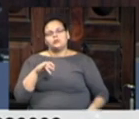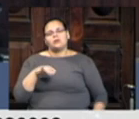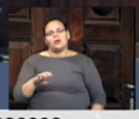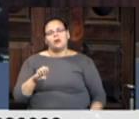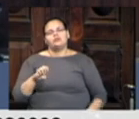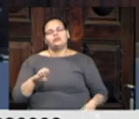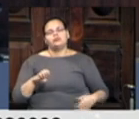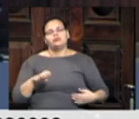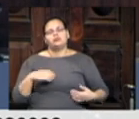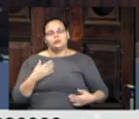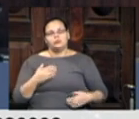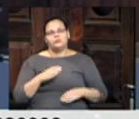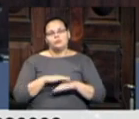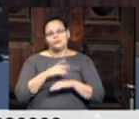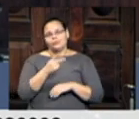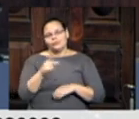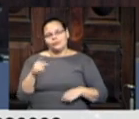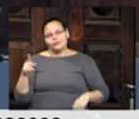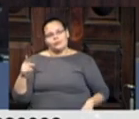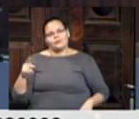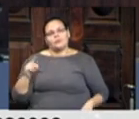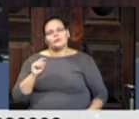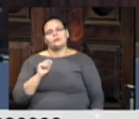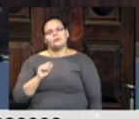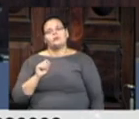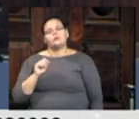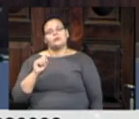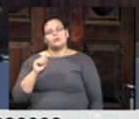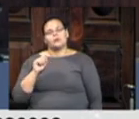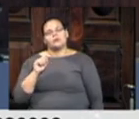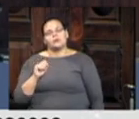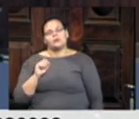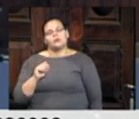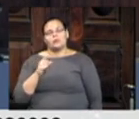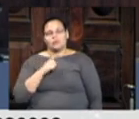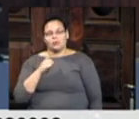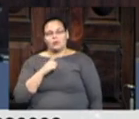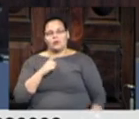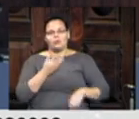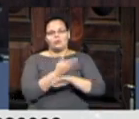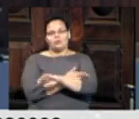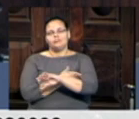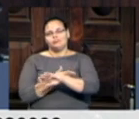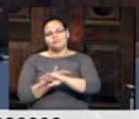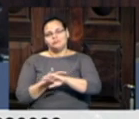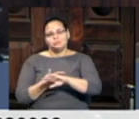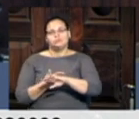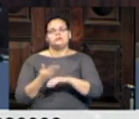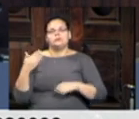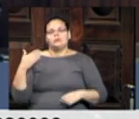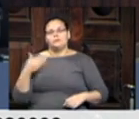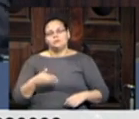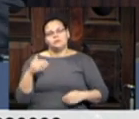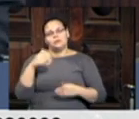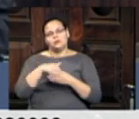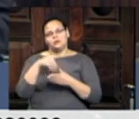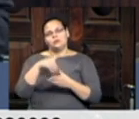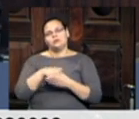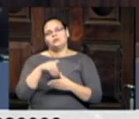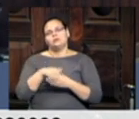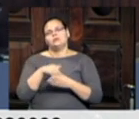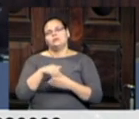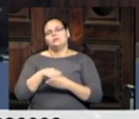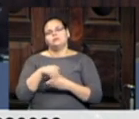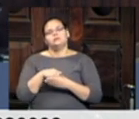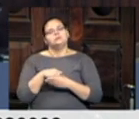advinda daqueles que têm o hábito de participar das eleições,